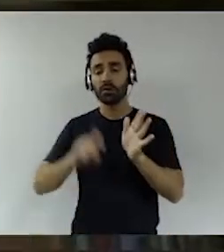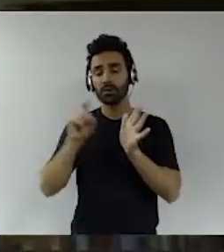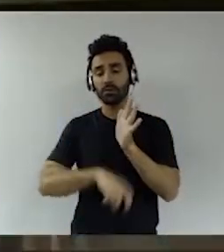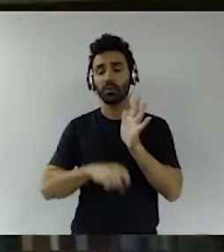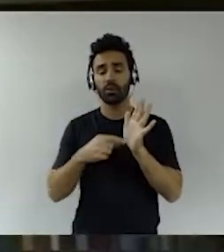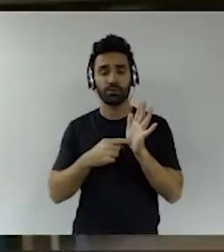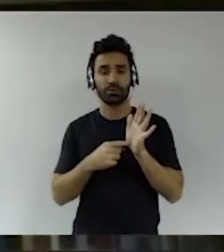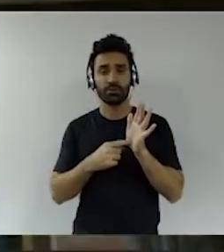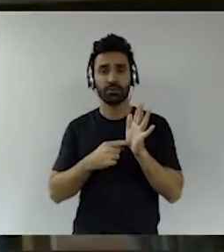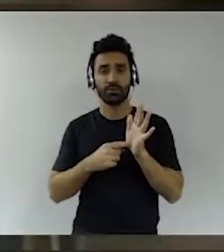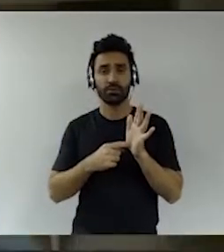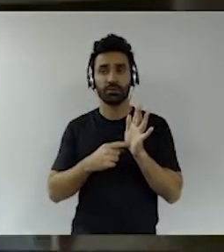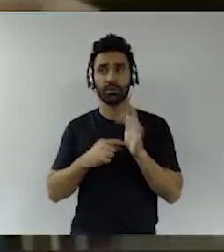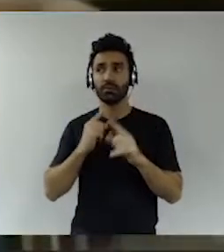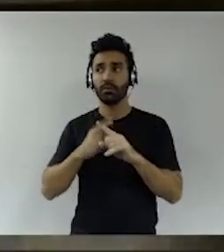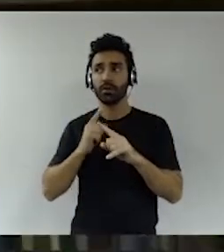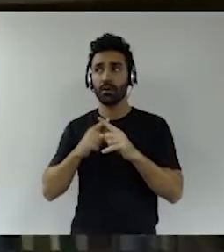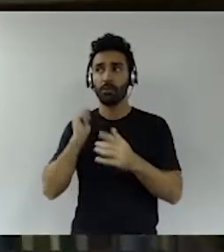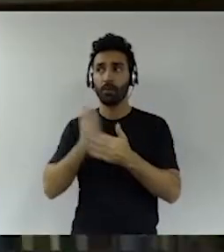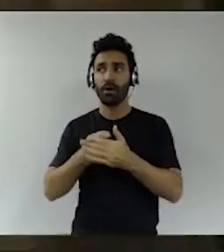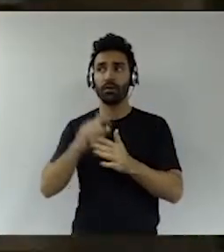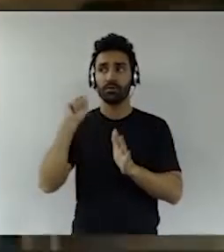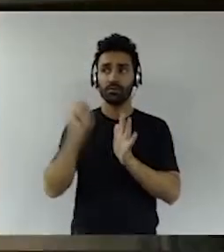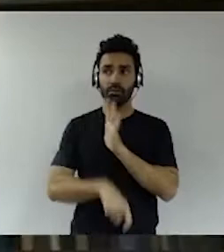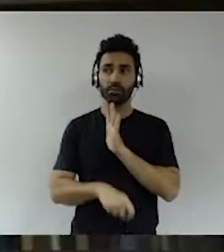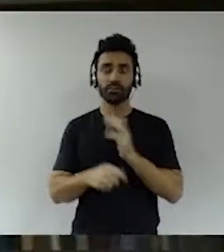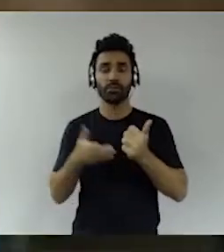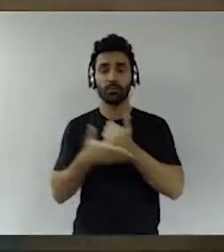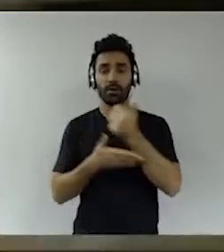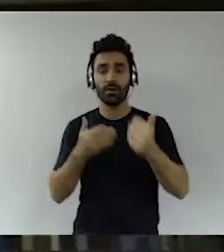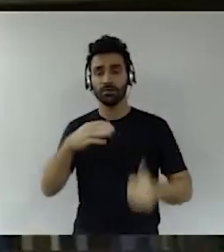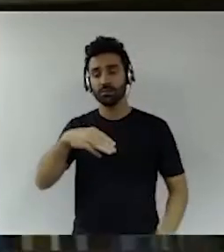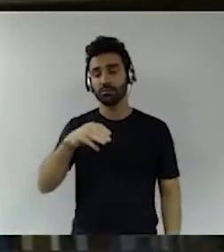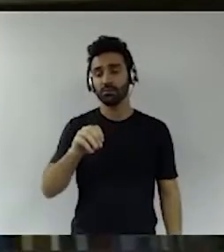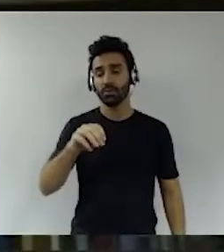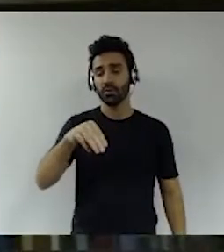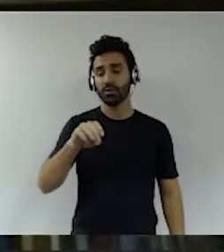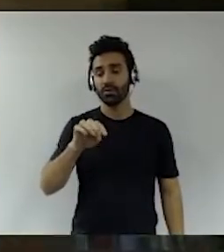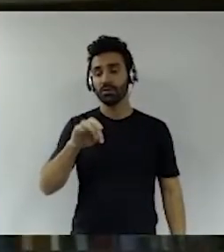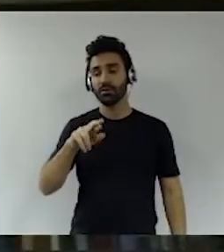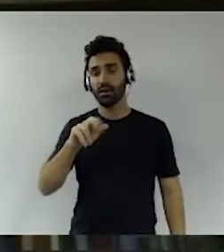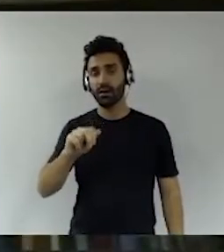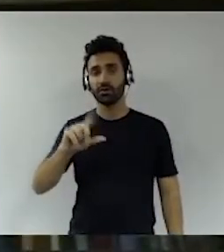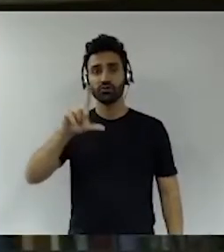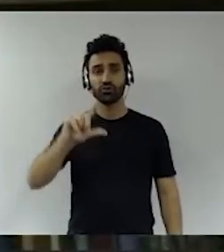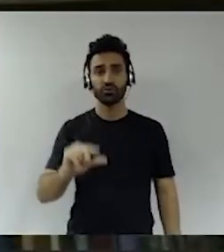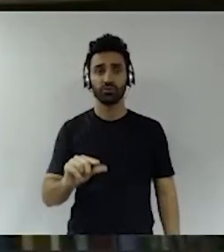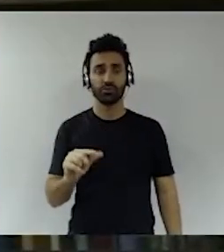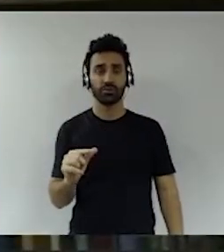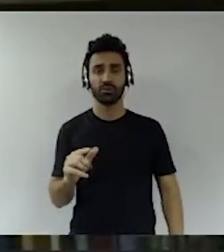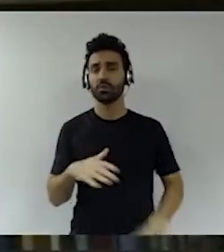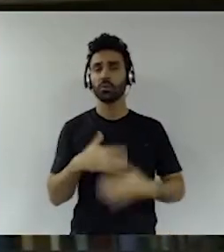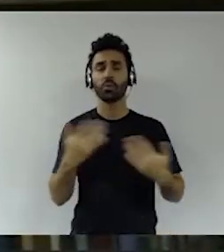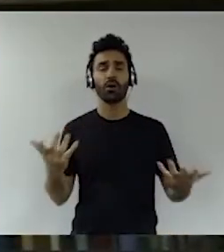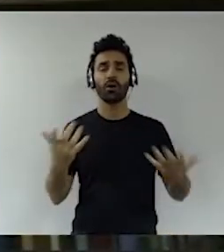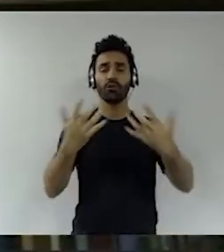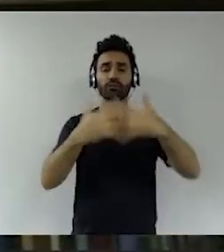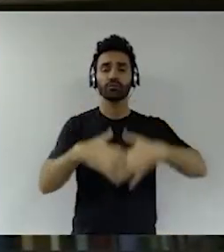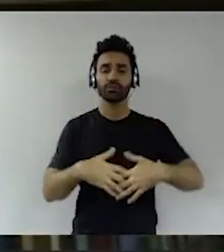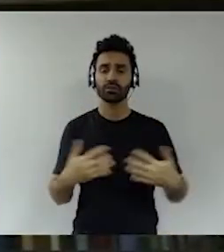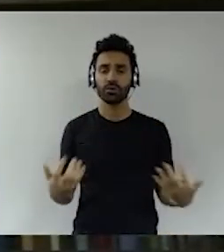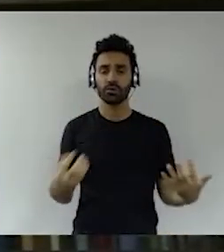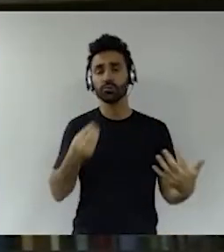Porque se quando você paga os tributos, a base monetária diminui, portanto, a distribuição de moeda, qual é a função dos tributos? Não é